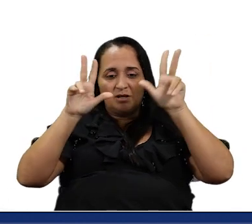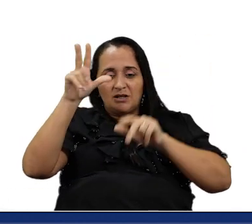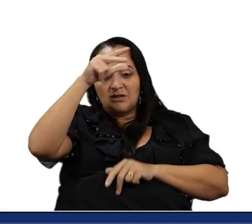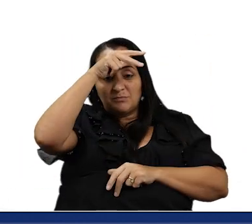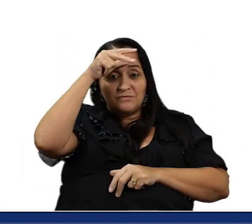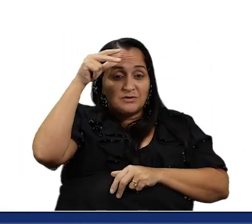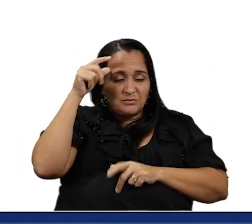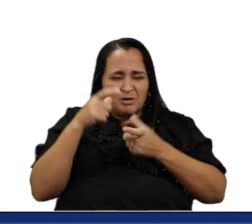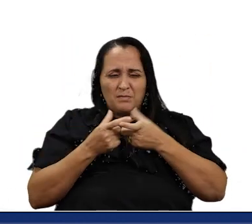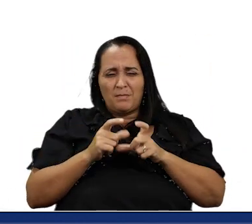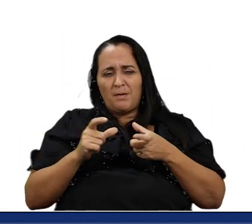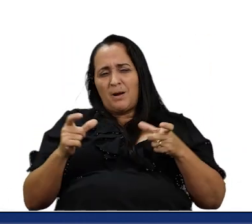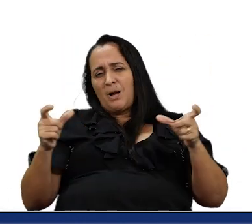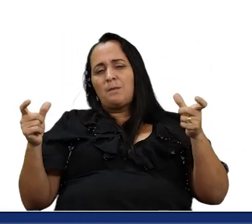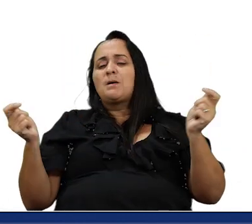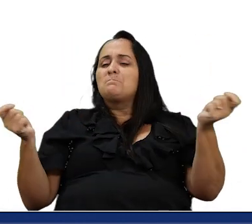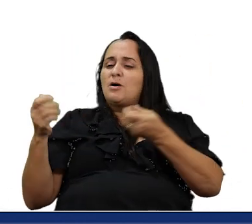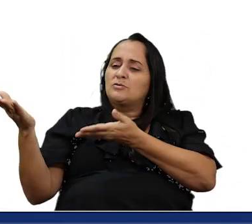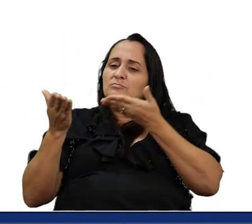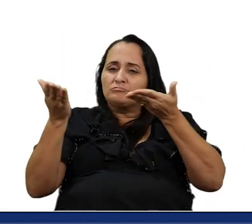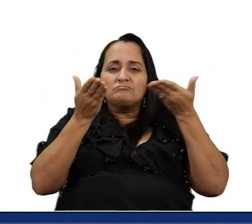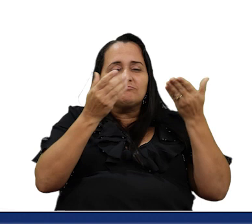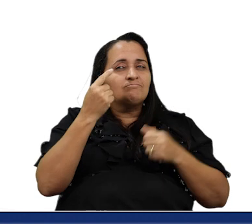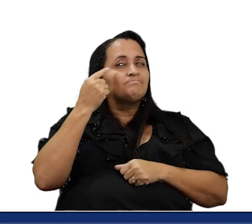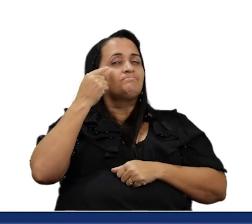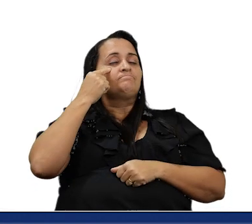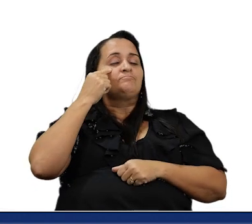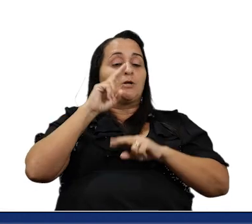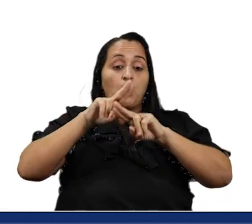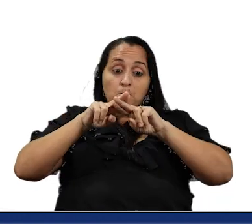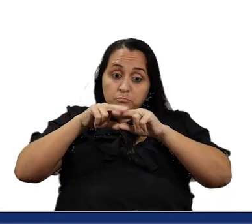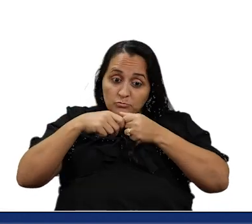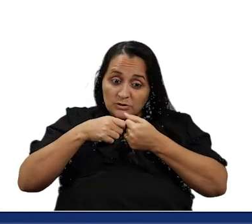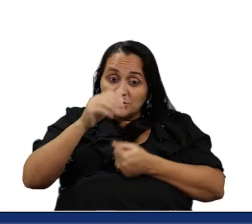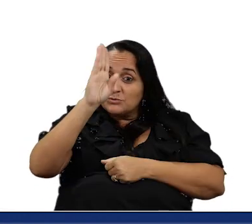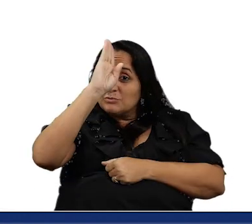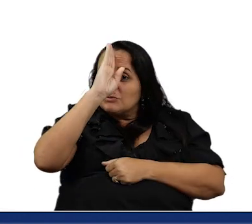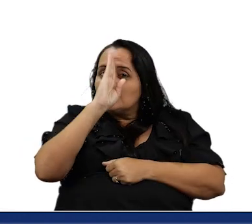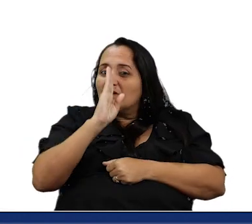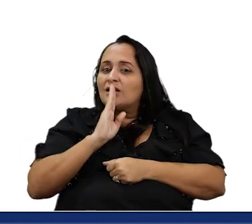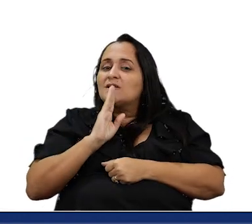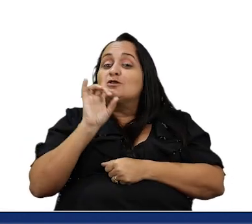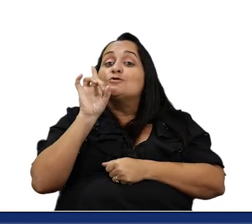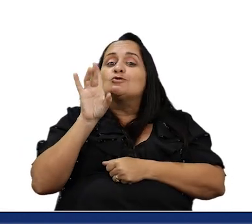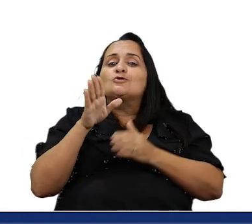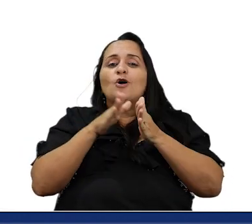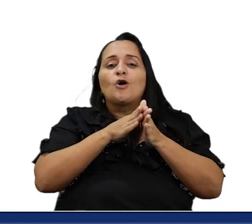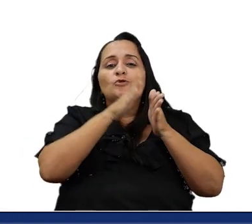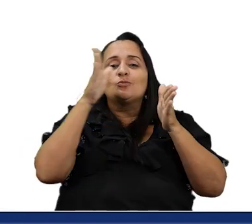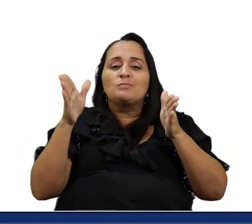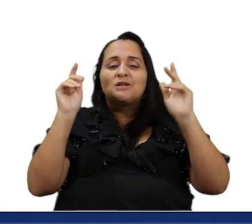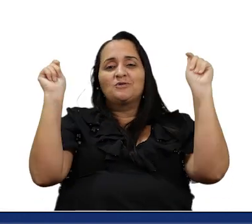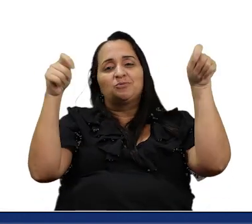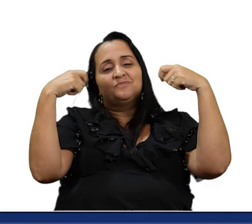dos visitantes nesse espaço, por isso a entrada é grátis apenas durante o período do